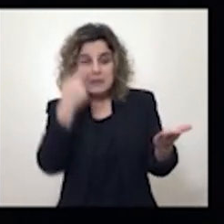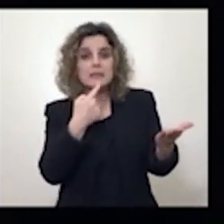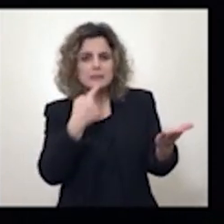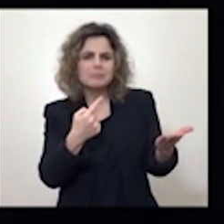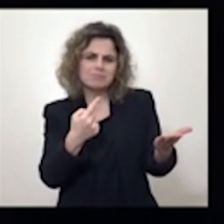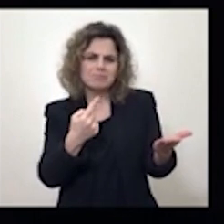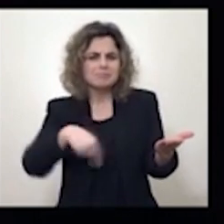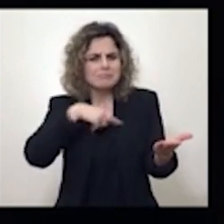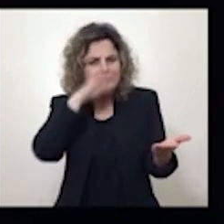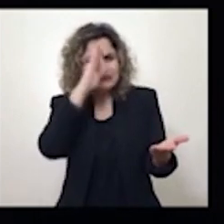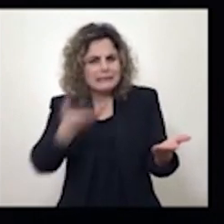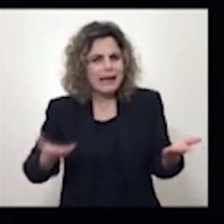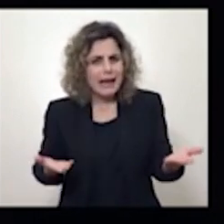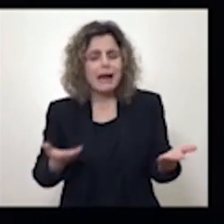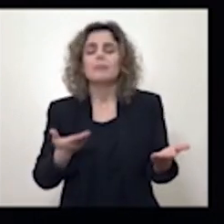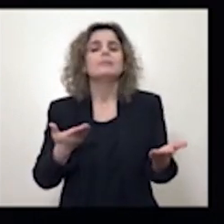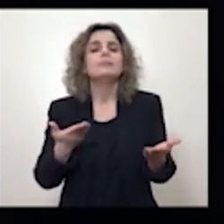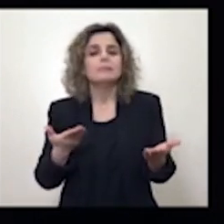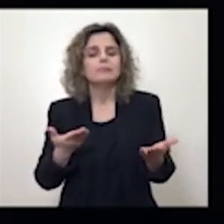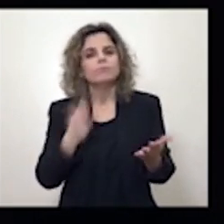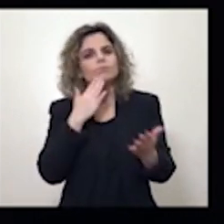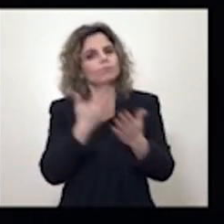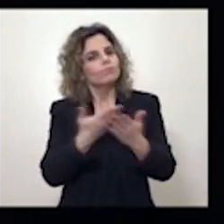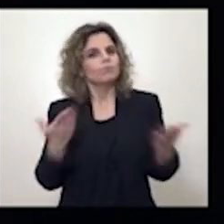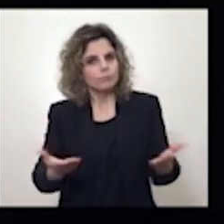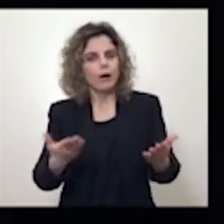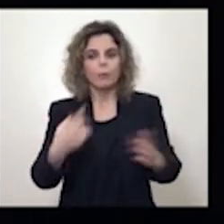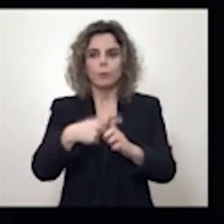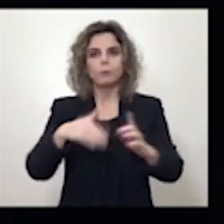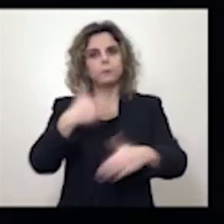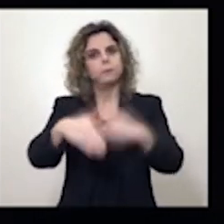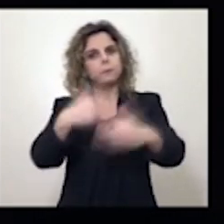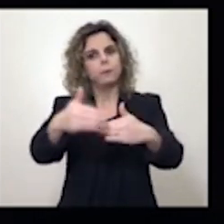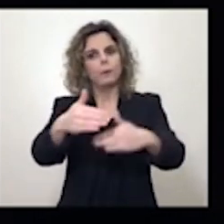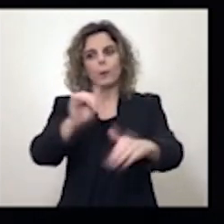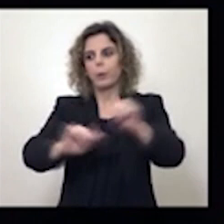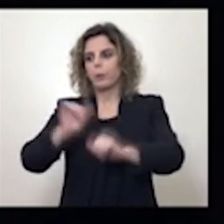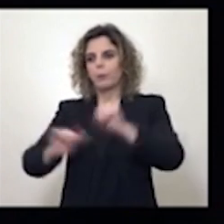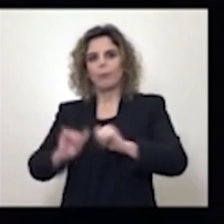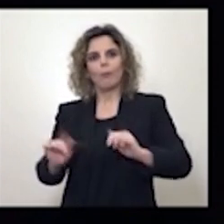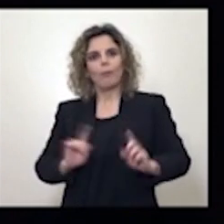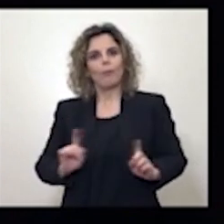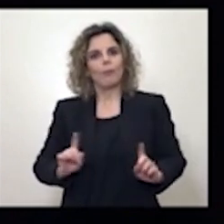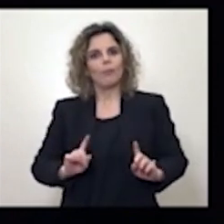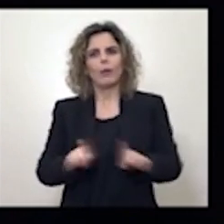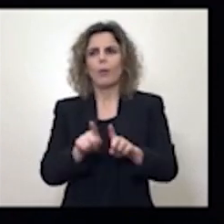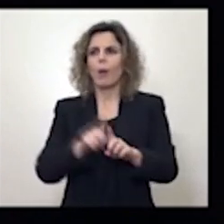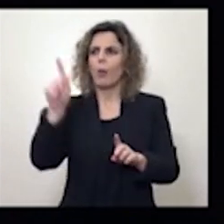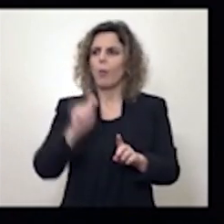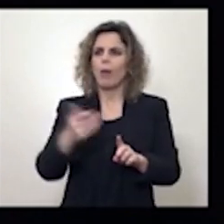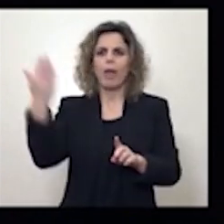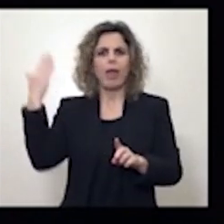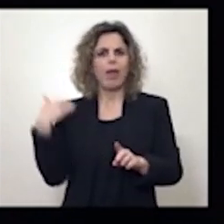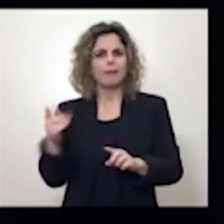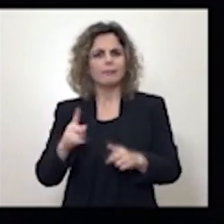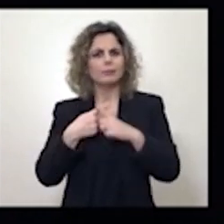conhecemos. A evolução positiva já não teria recuo e, se tivesse, não seria para os valores de há um mês.